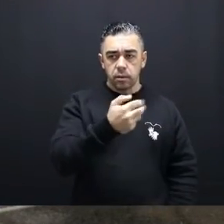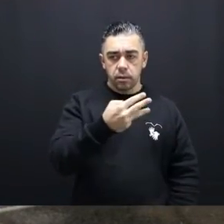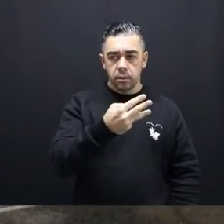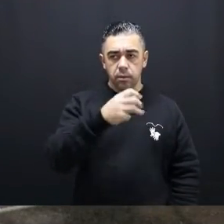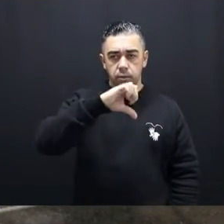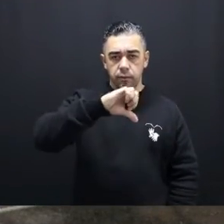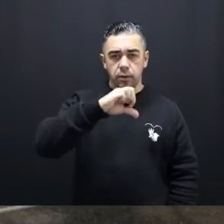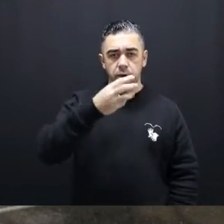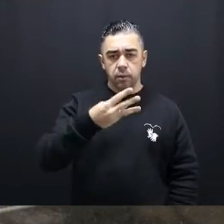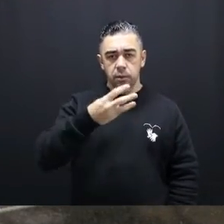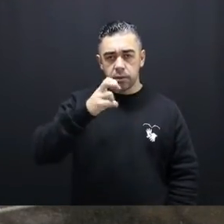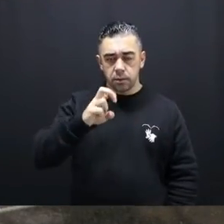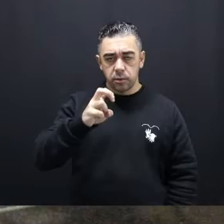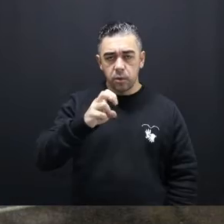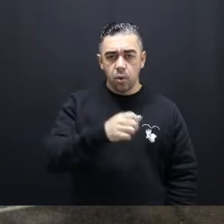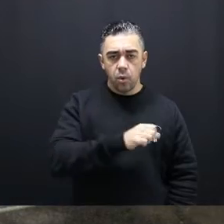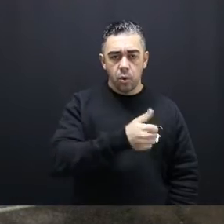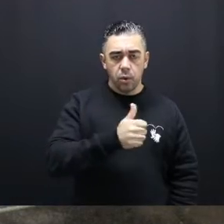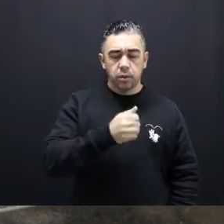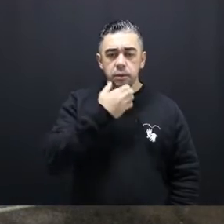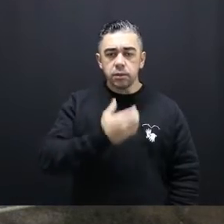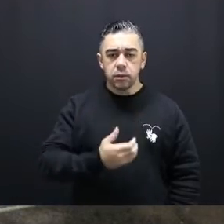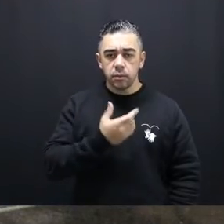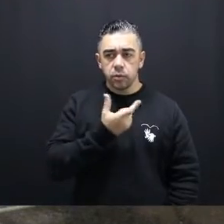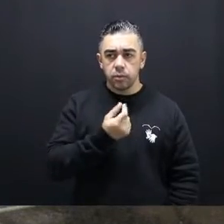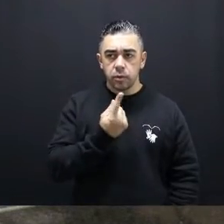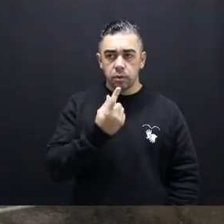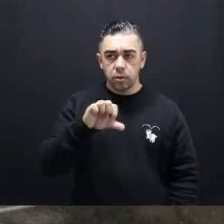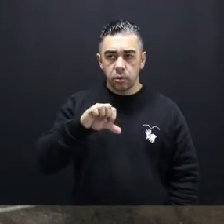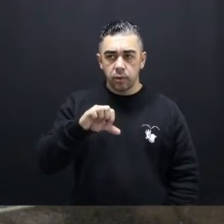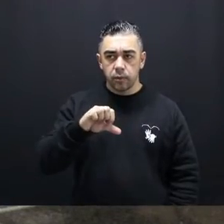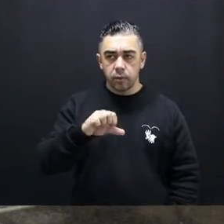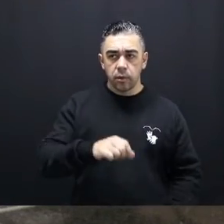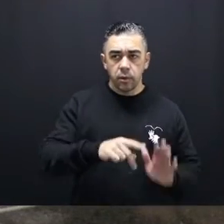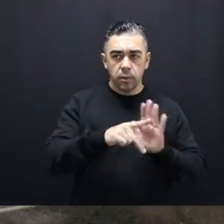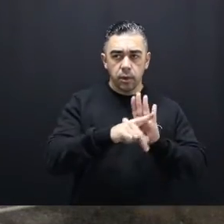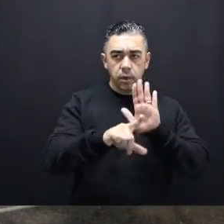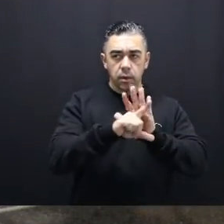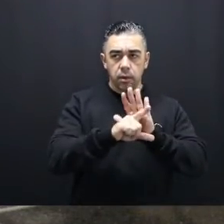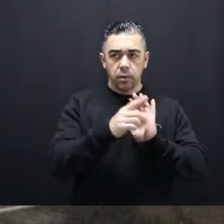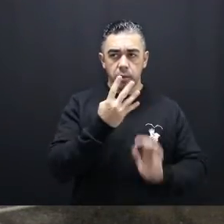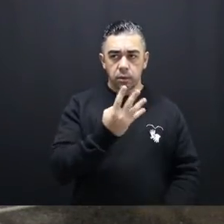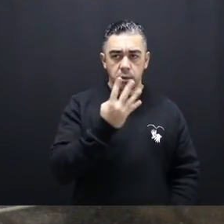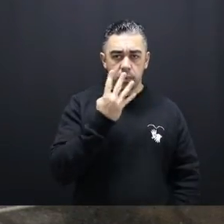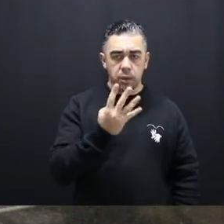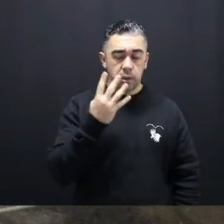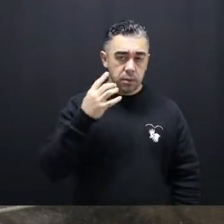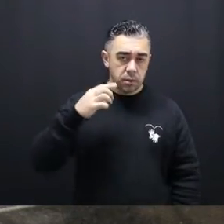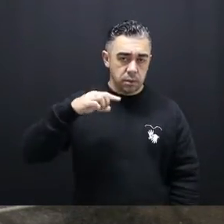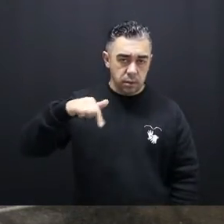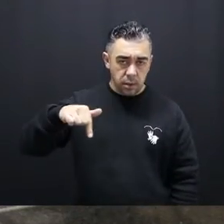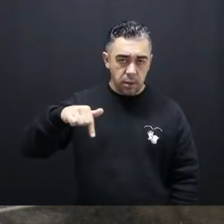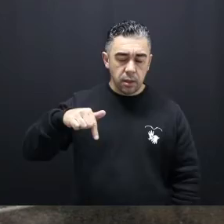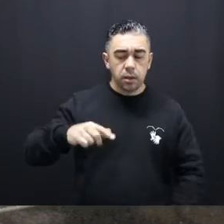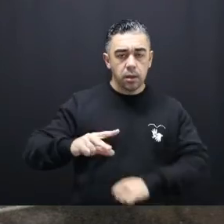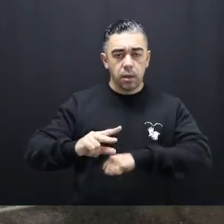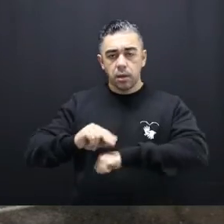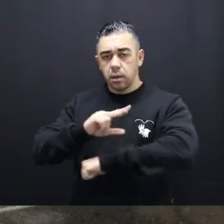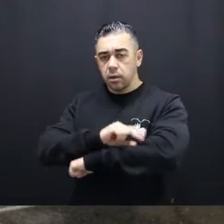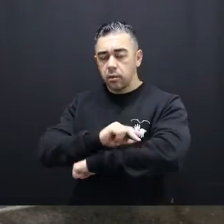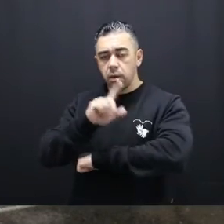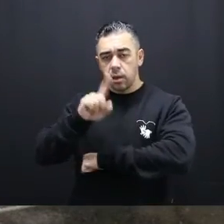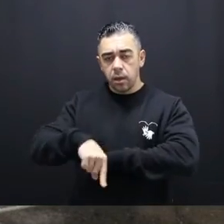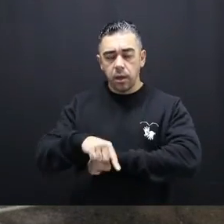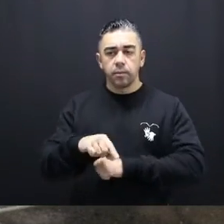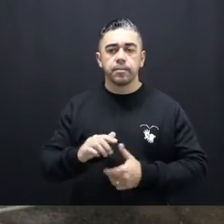13935 de 11 dezembro de 2019 projeto de lei 447/2002 do vereador Denilson grilo que